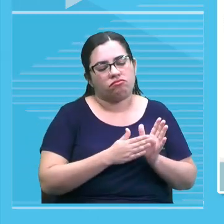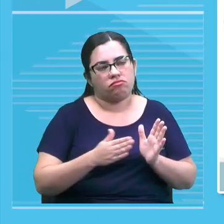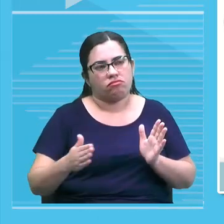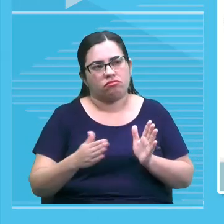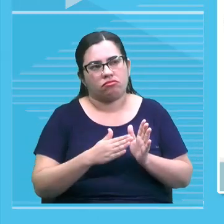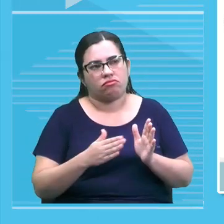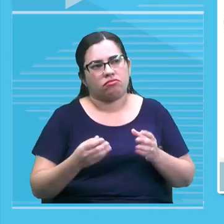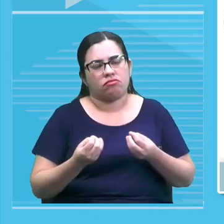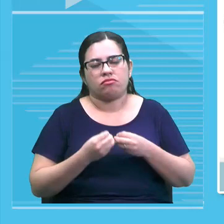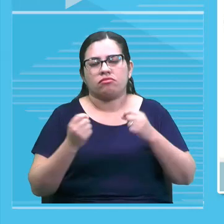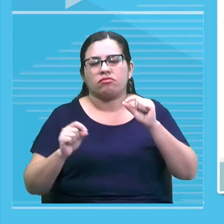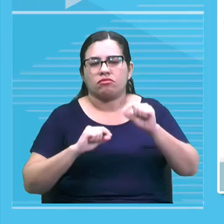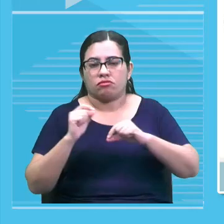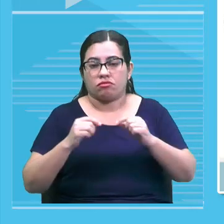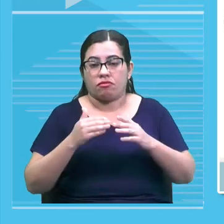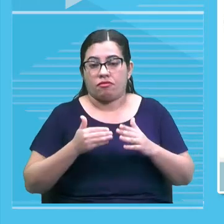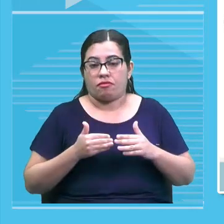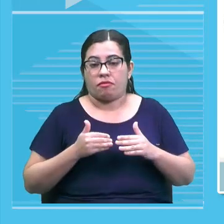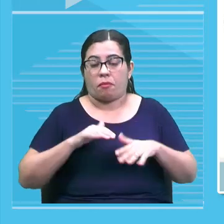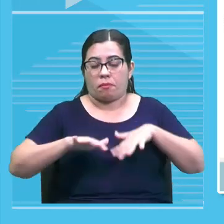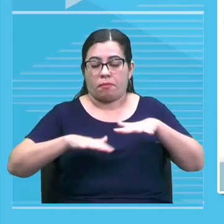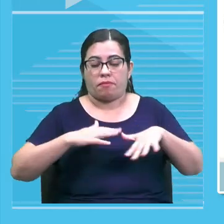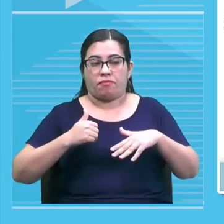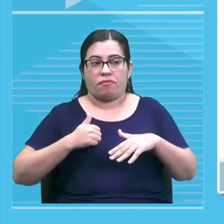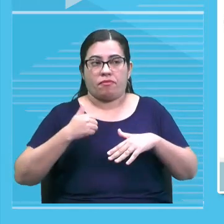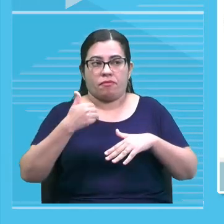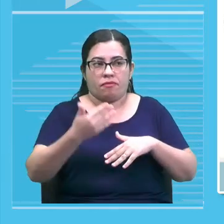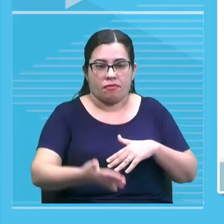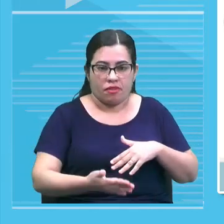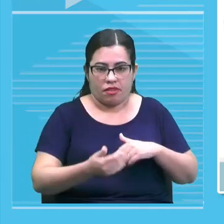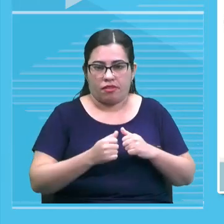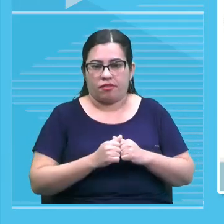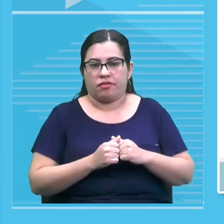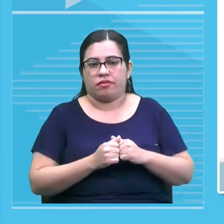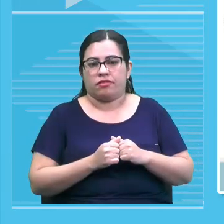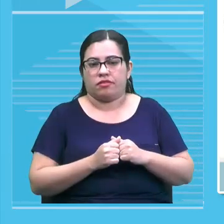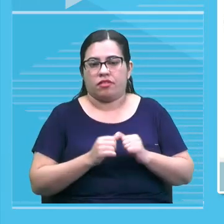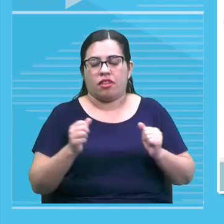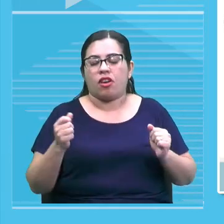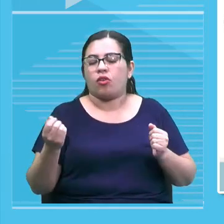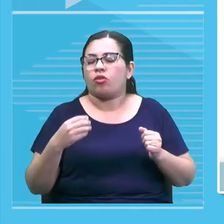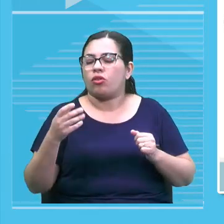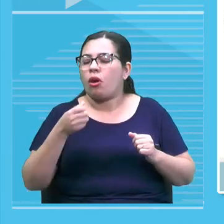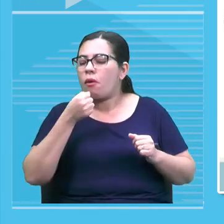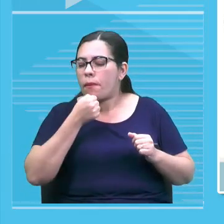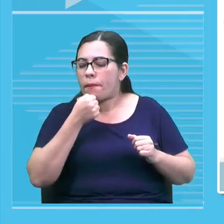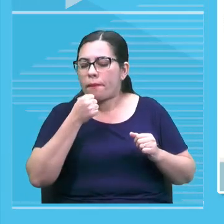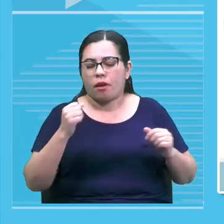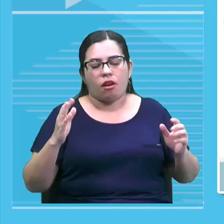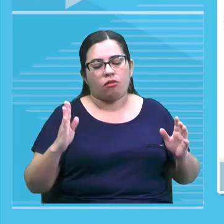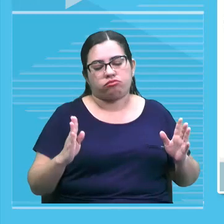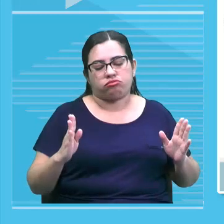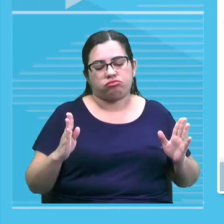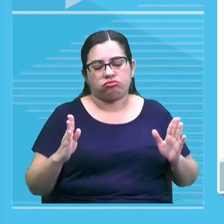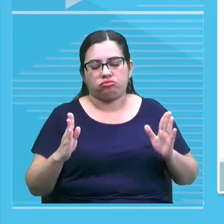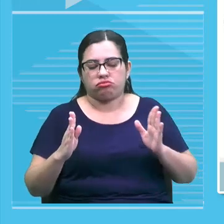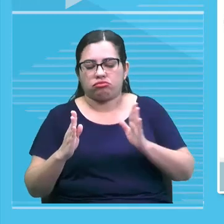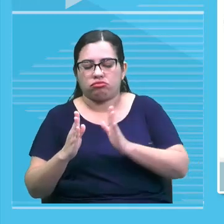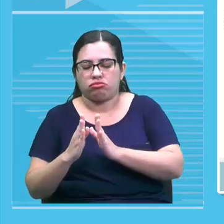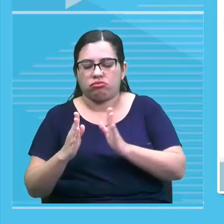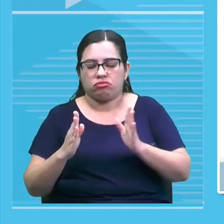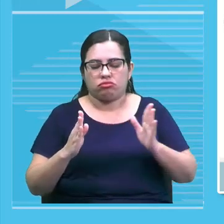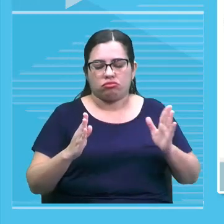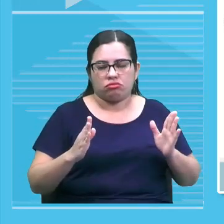quando o imã se afasta desses fios o alto-falante vai para perto do imã ou seja o alto-falante vai para trás